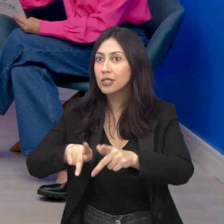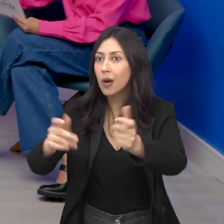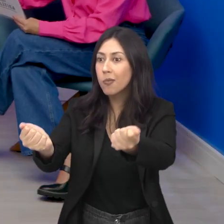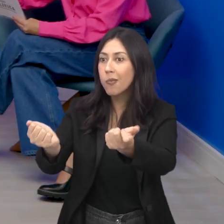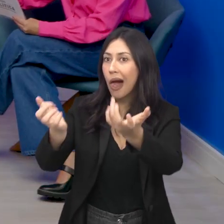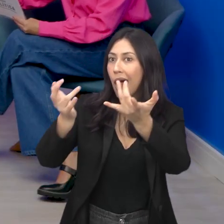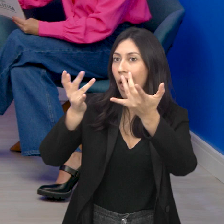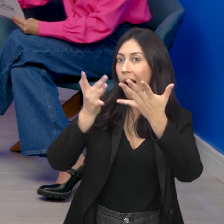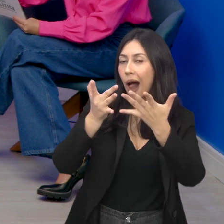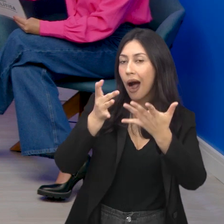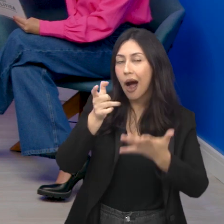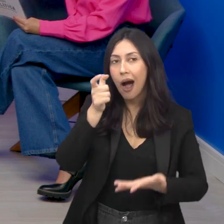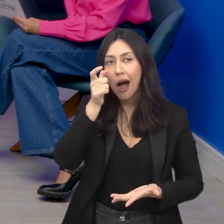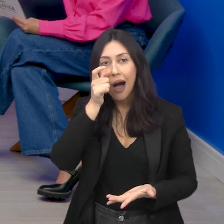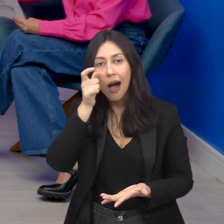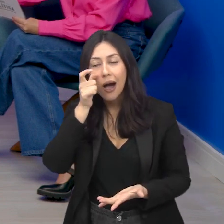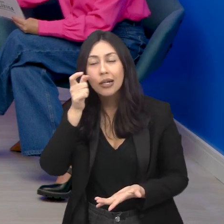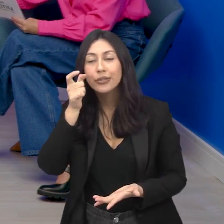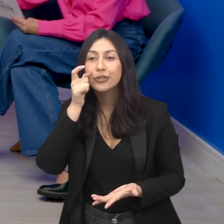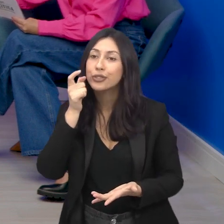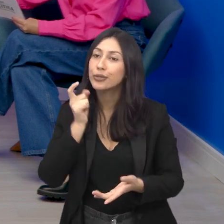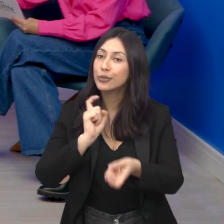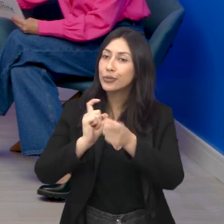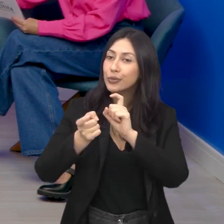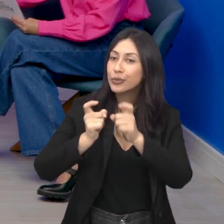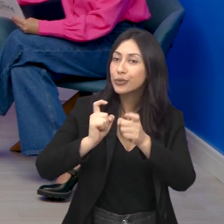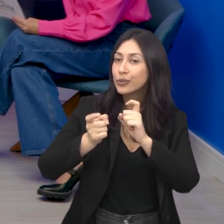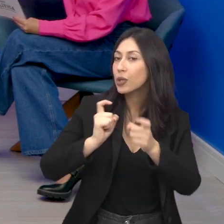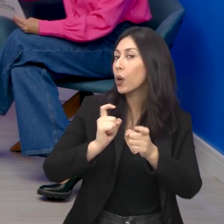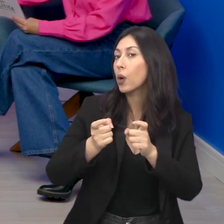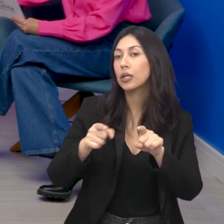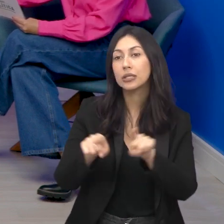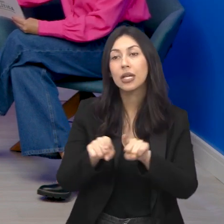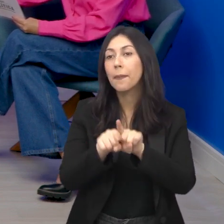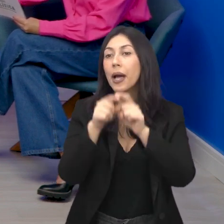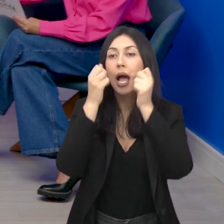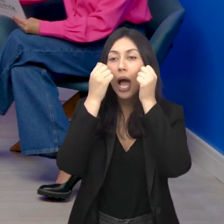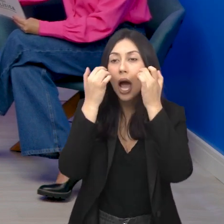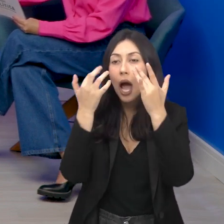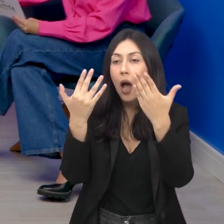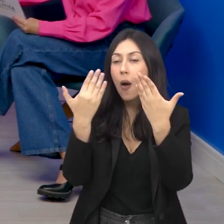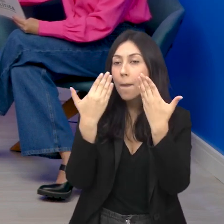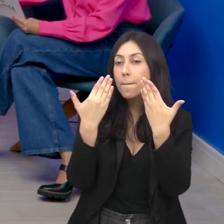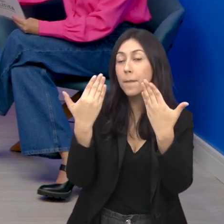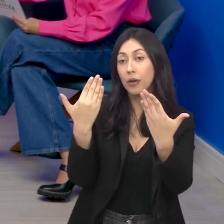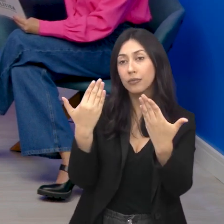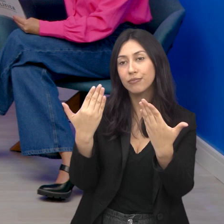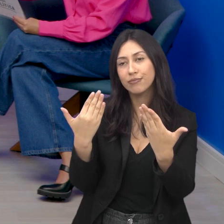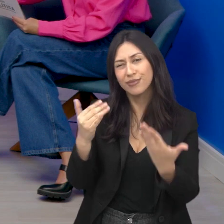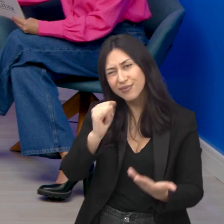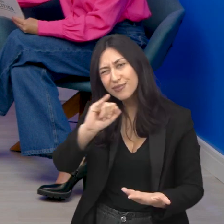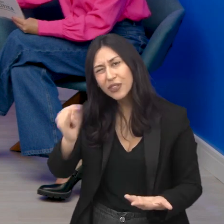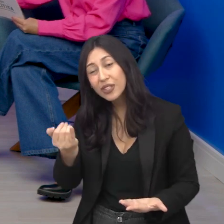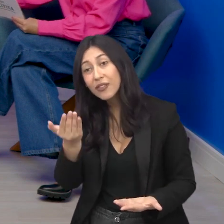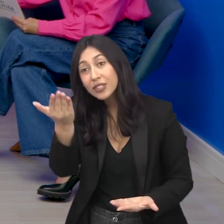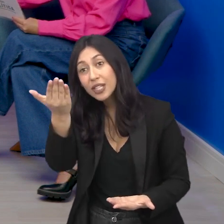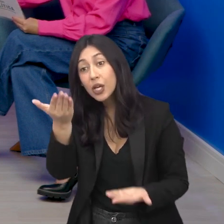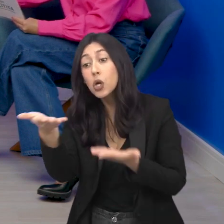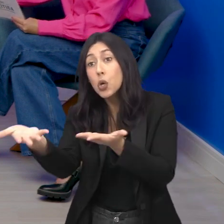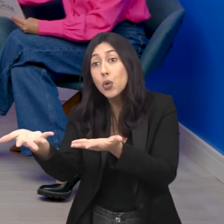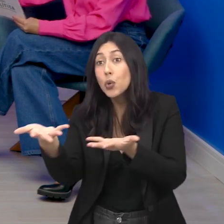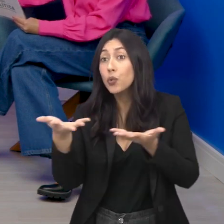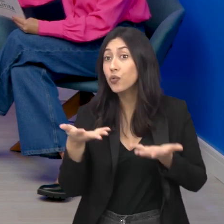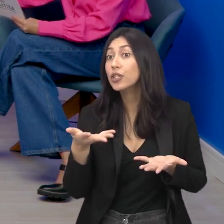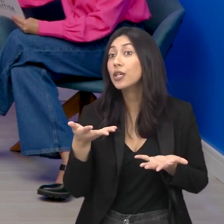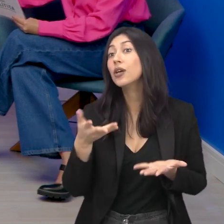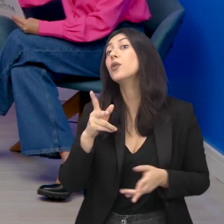do plenário fique sempre cheia em dias de sessões e audiências públicas? Vamos aproveitar e pedir para o senhor fazer